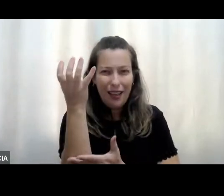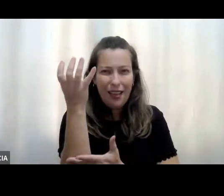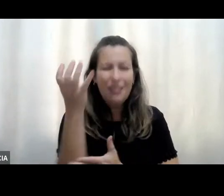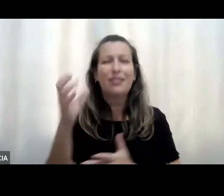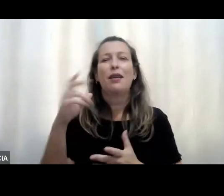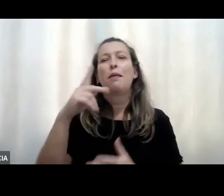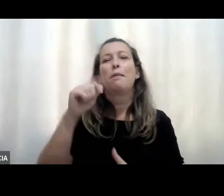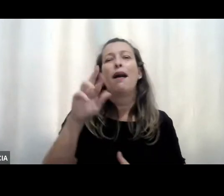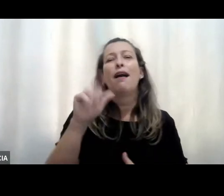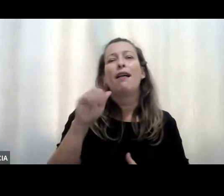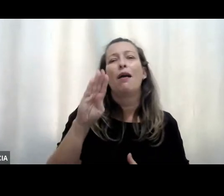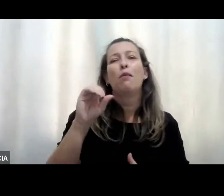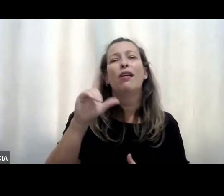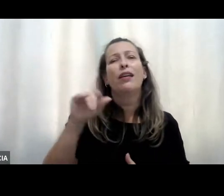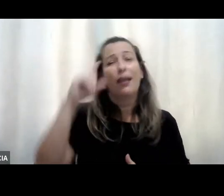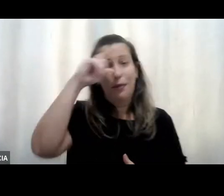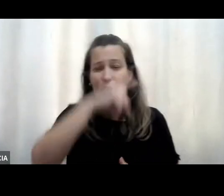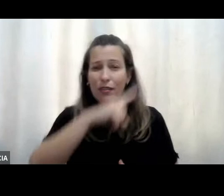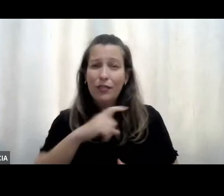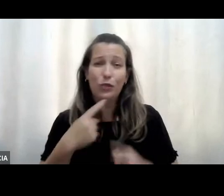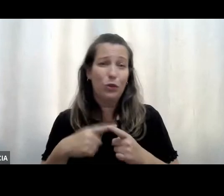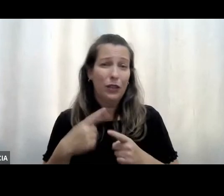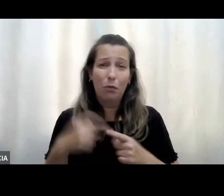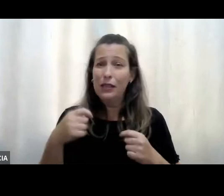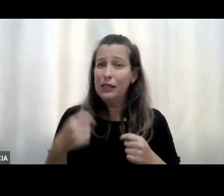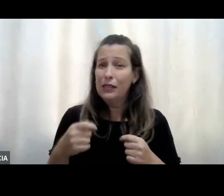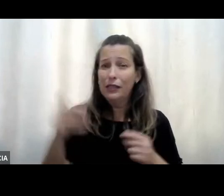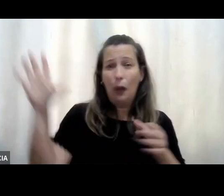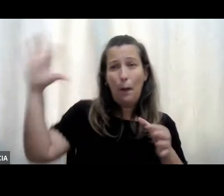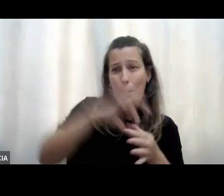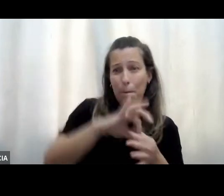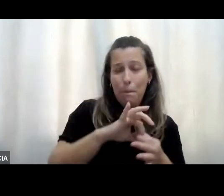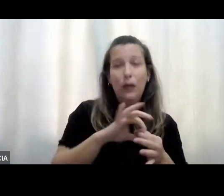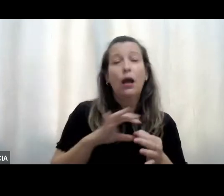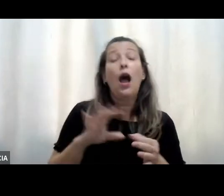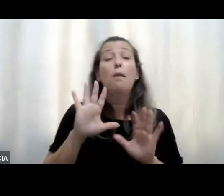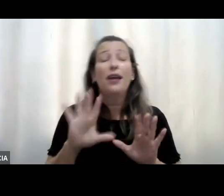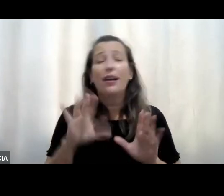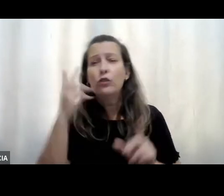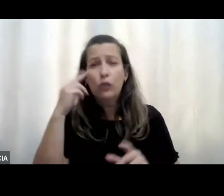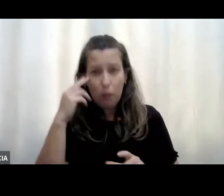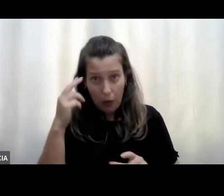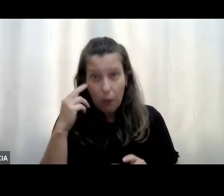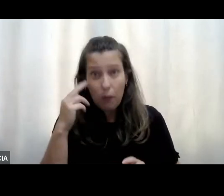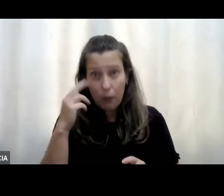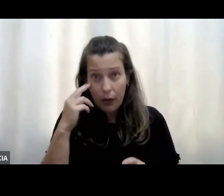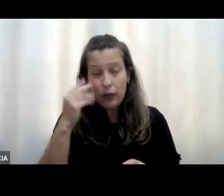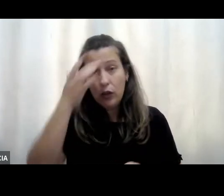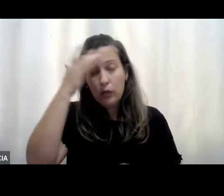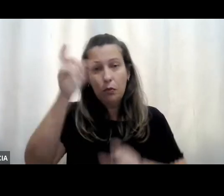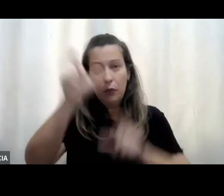é um negócio difícil para assistir o Canal Saúde. Geralmente, o nosso público, pelas pesquisas